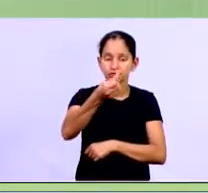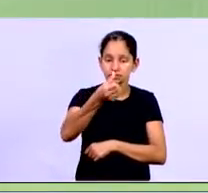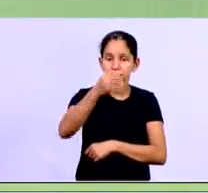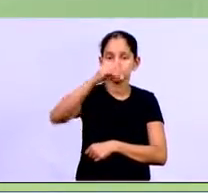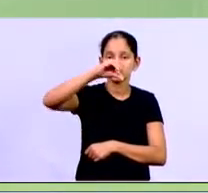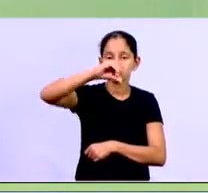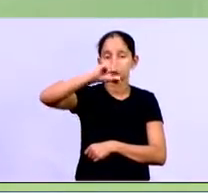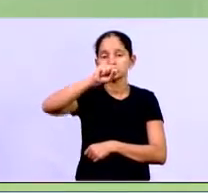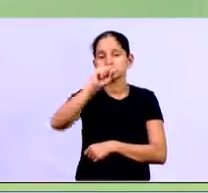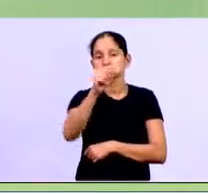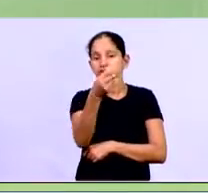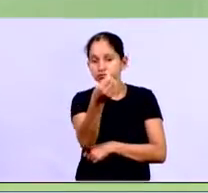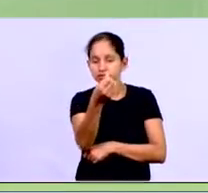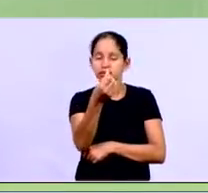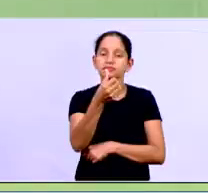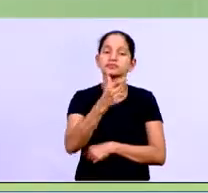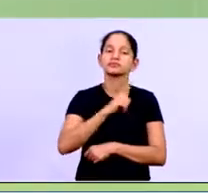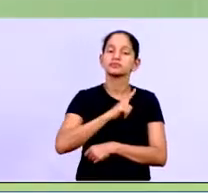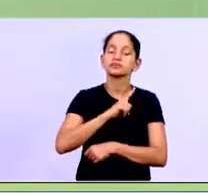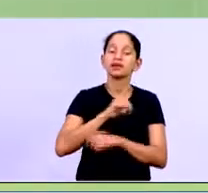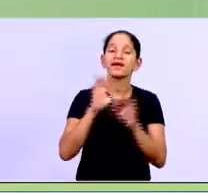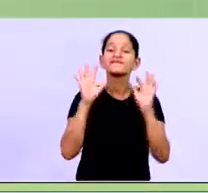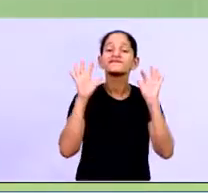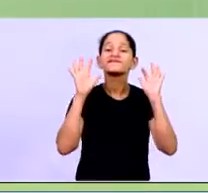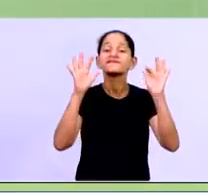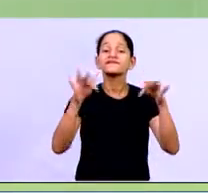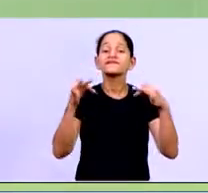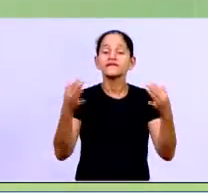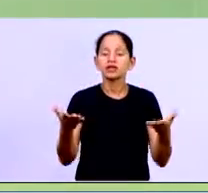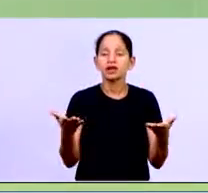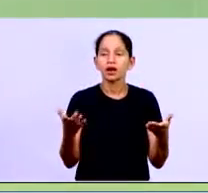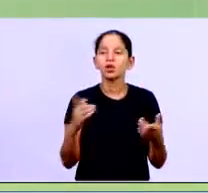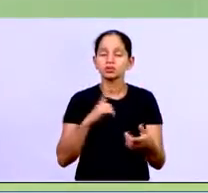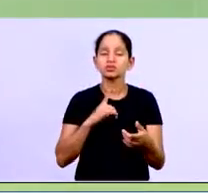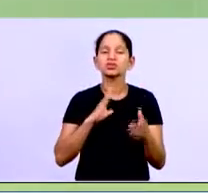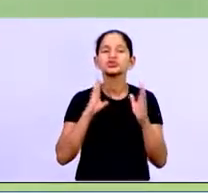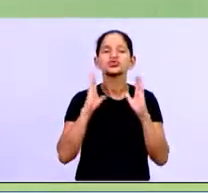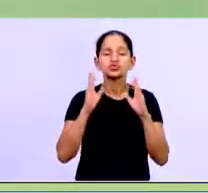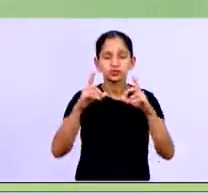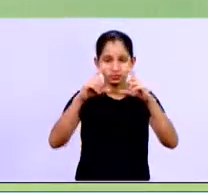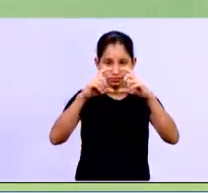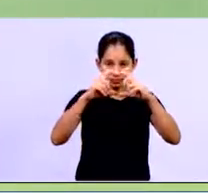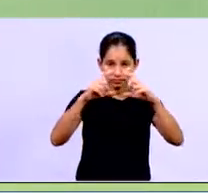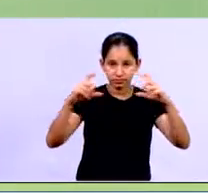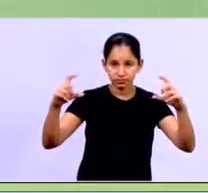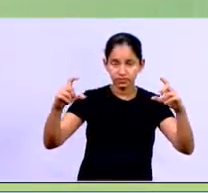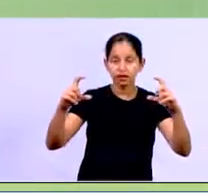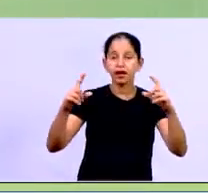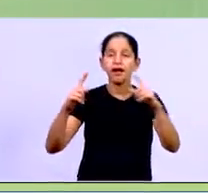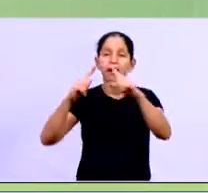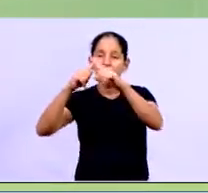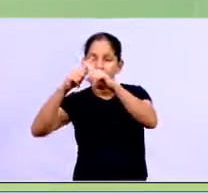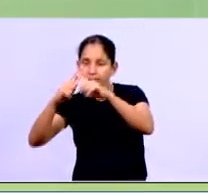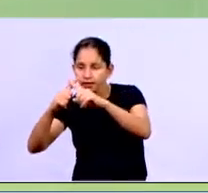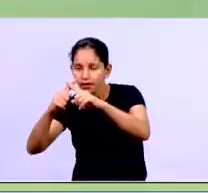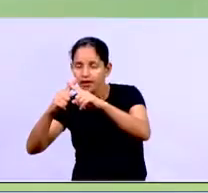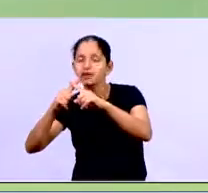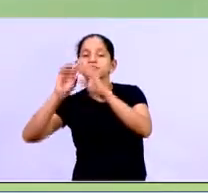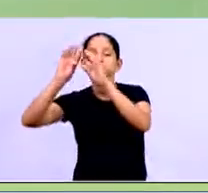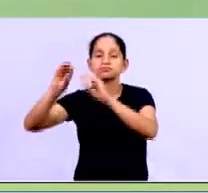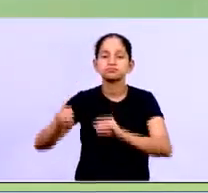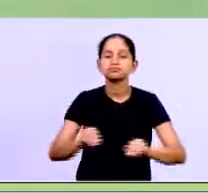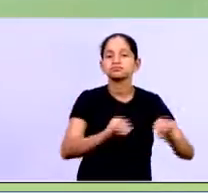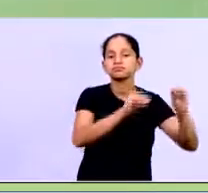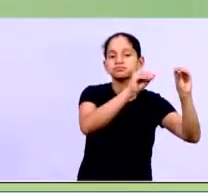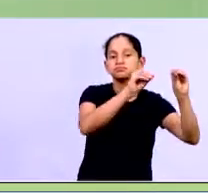3,16986. Para finalizar, vocês já sabem a equação do primeiro grau. Esse número está multiplicando, passa para o outro